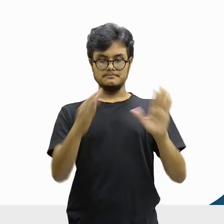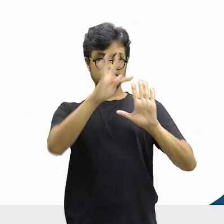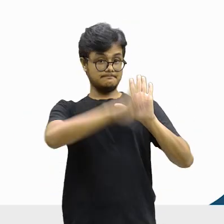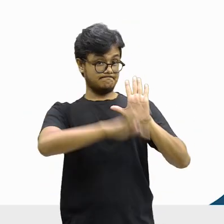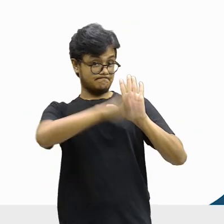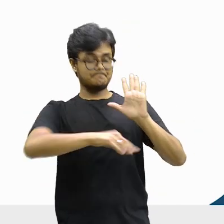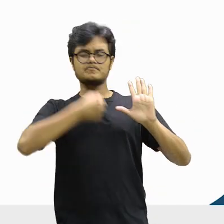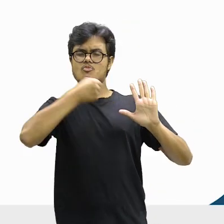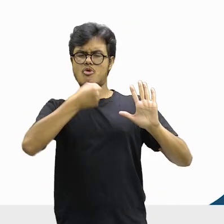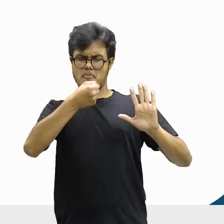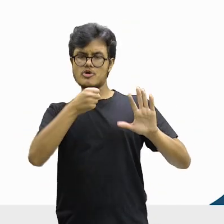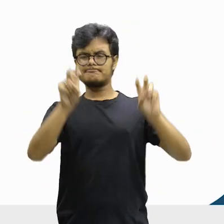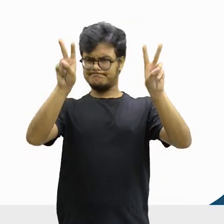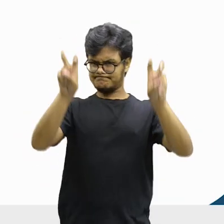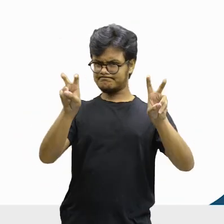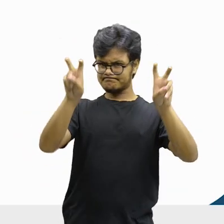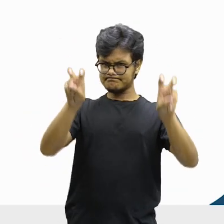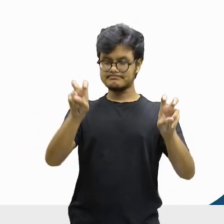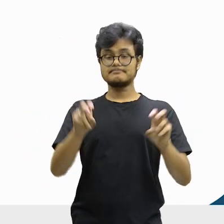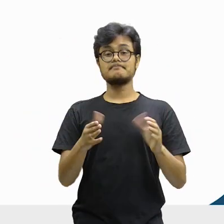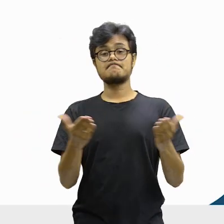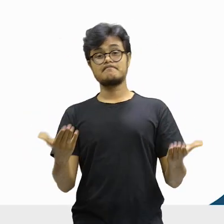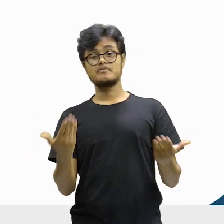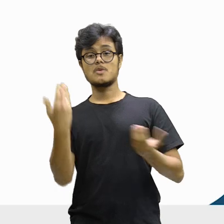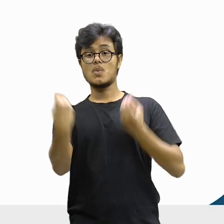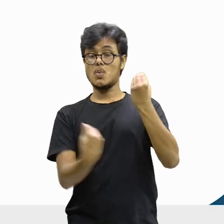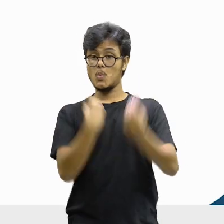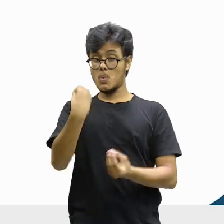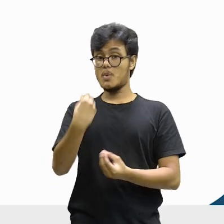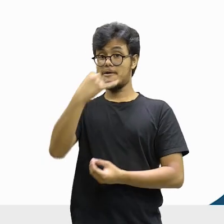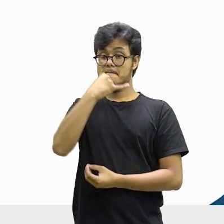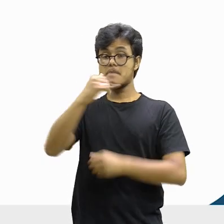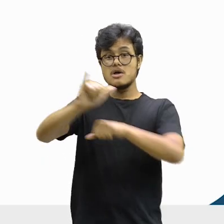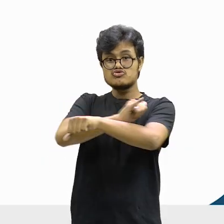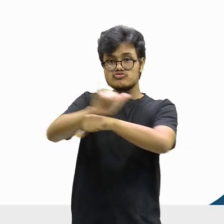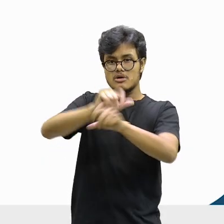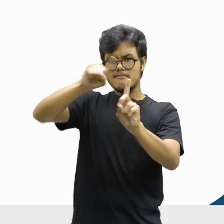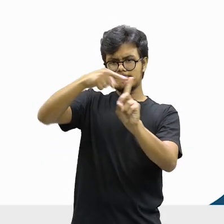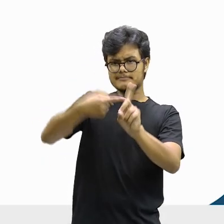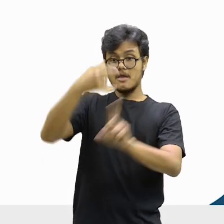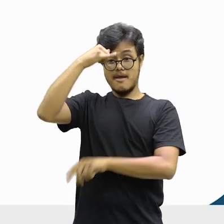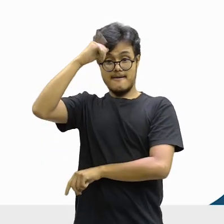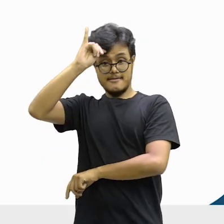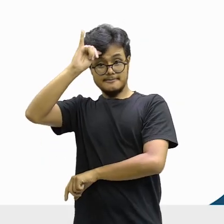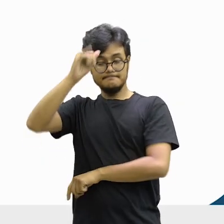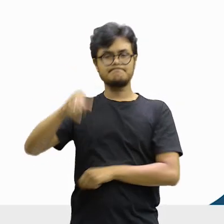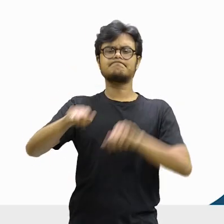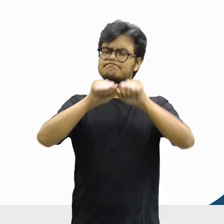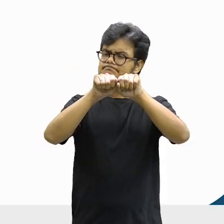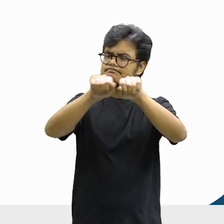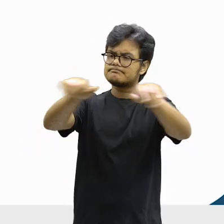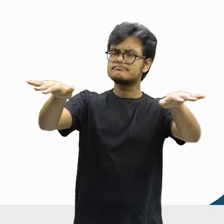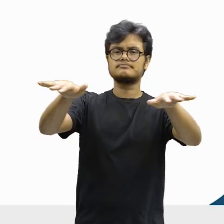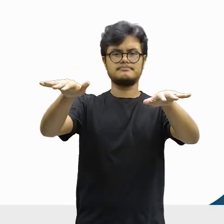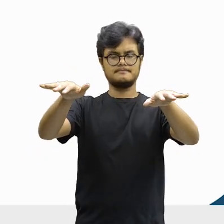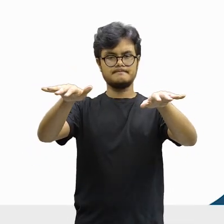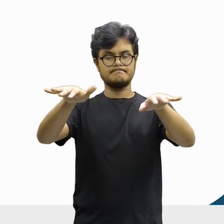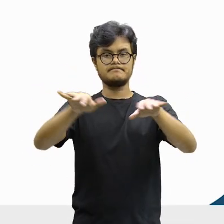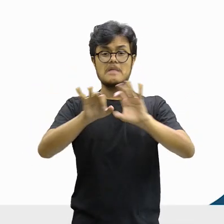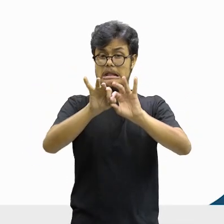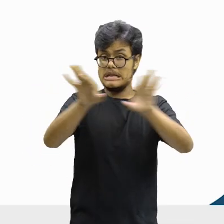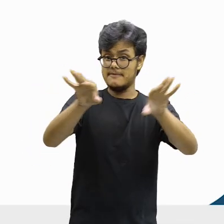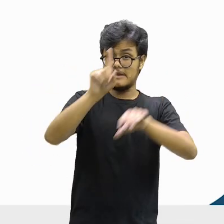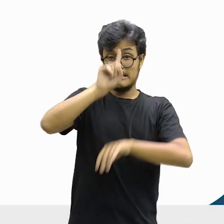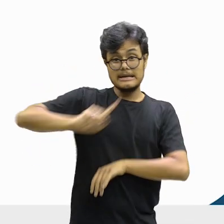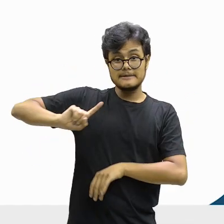uma reportagem sobre a disponibilidade de métodos contraceptivos para a população.